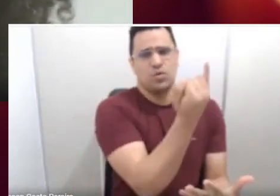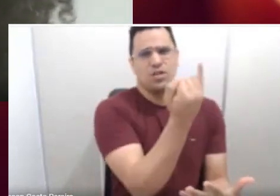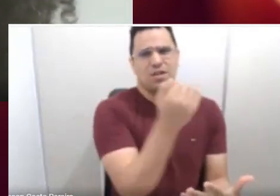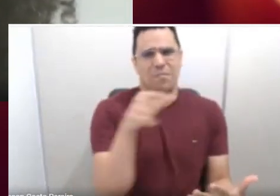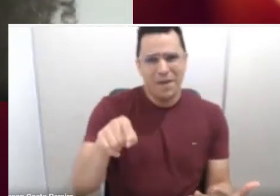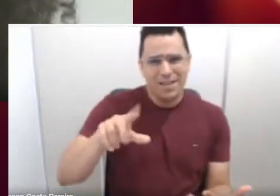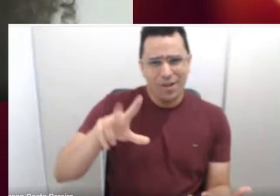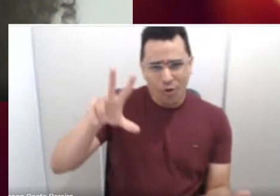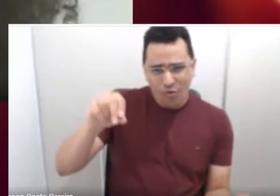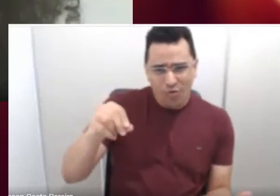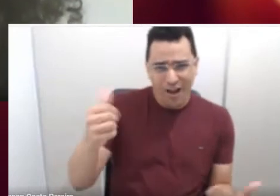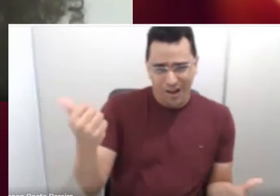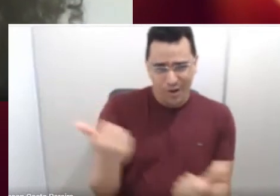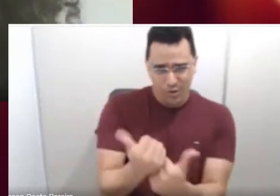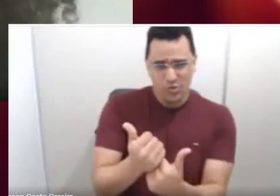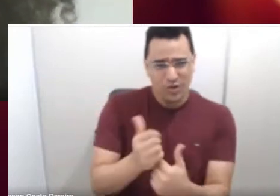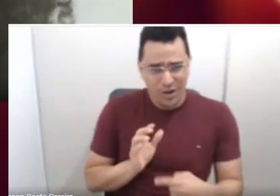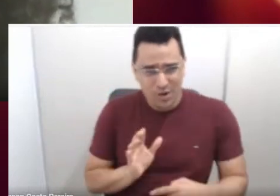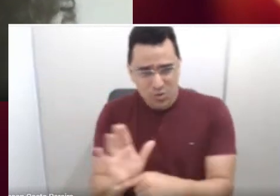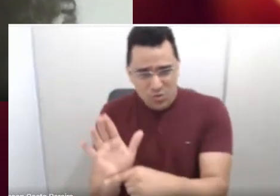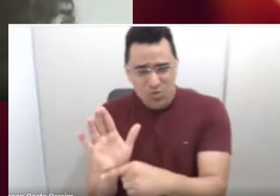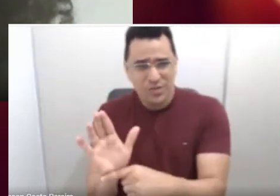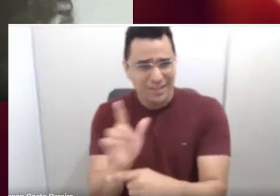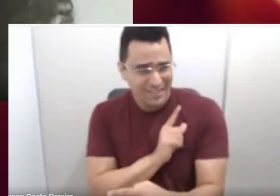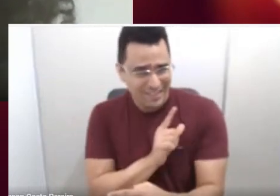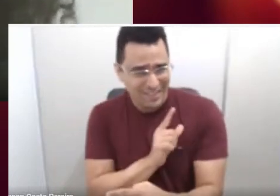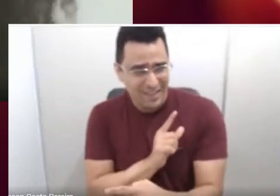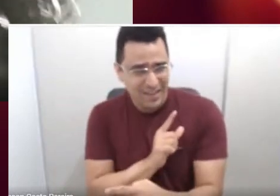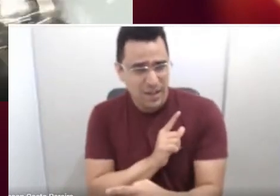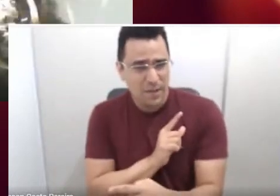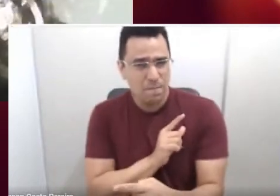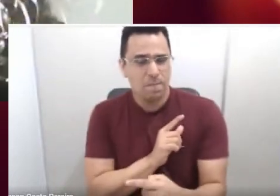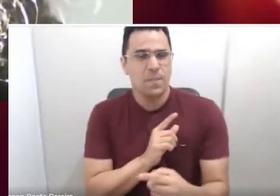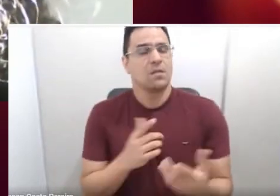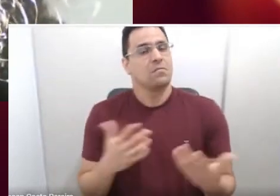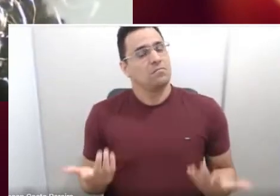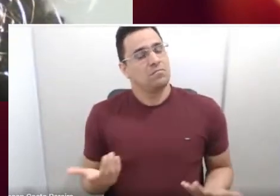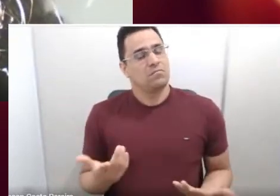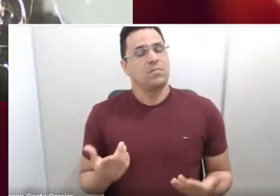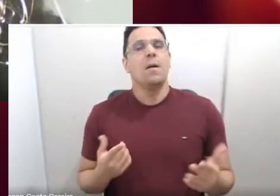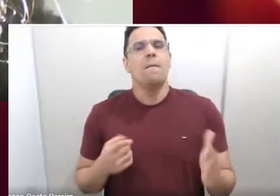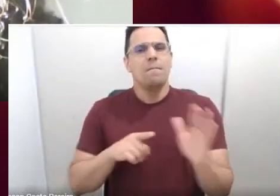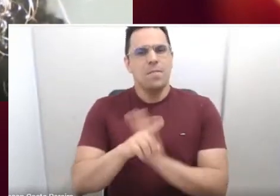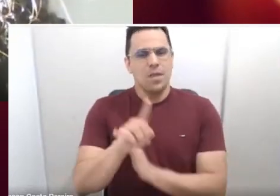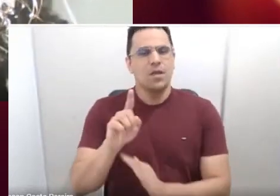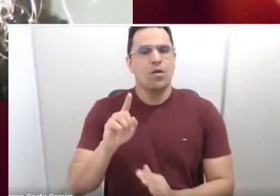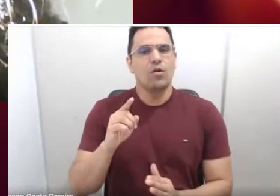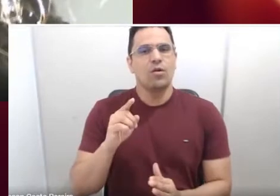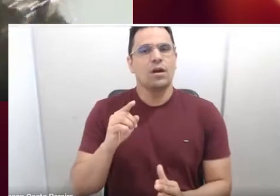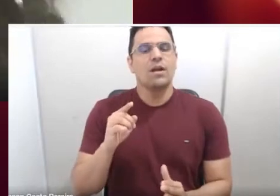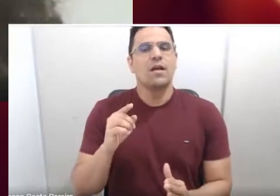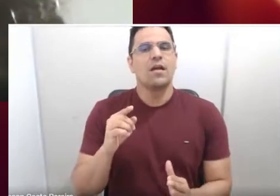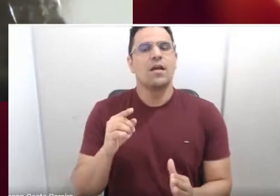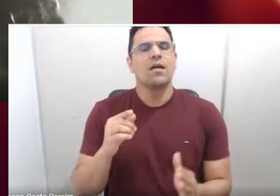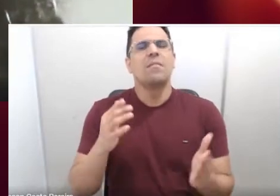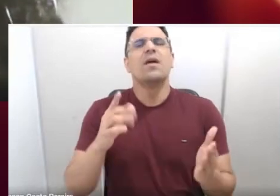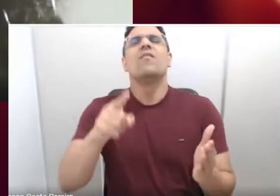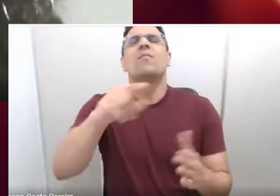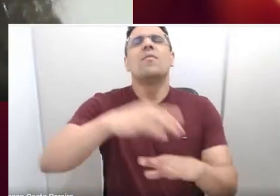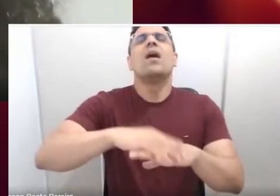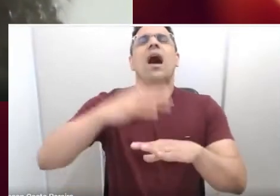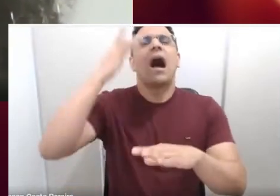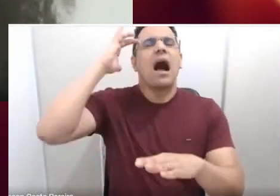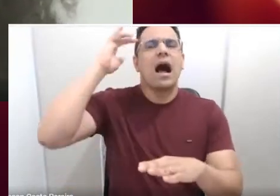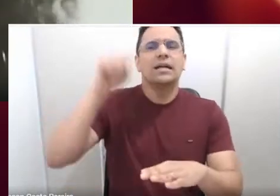necessidades colocadas pelos estudantes, e a última questão seria, o que poderia ser melhorado